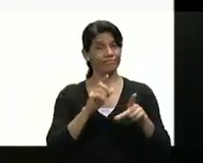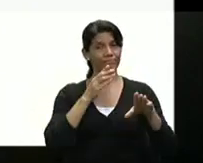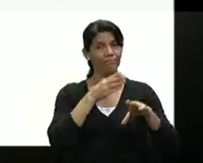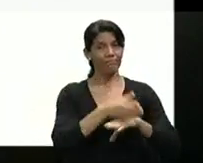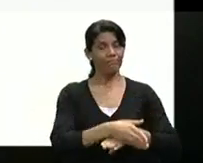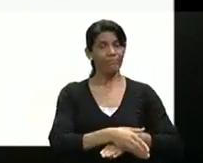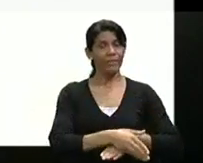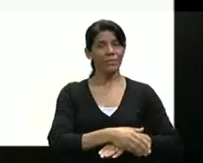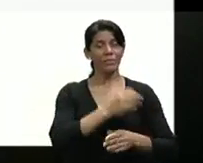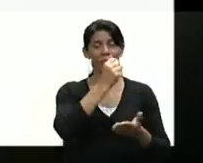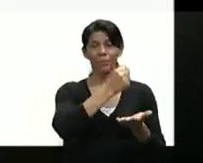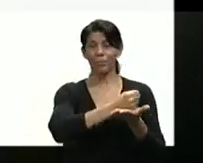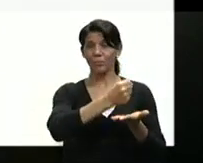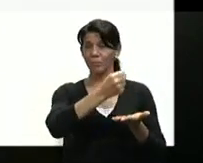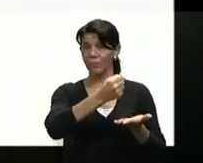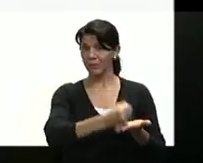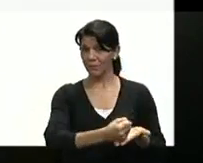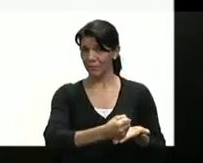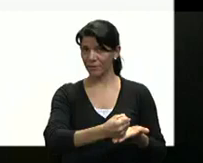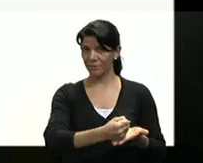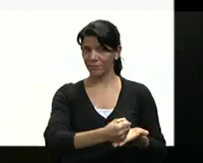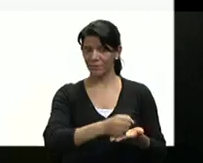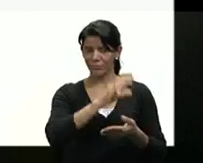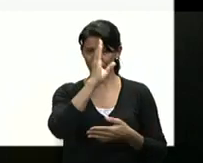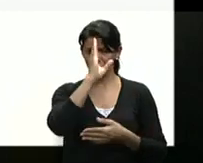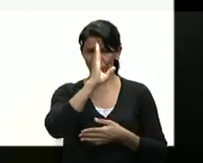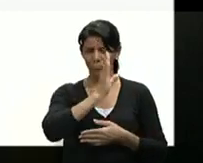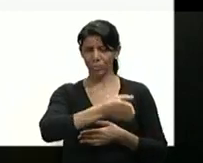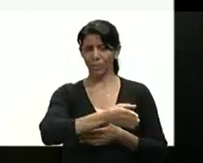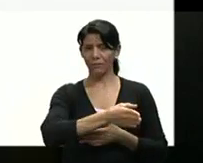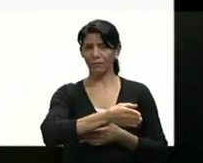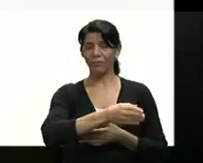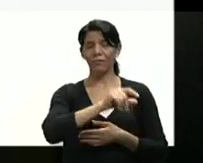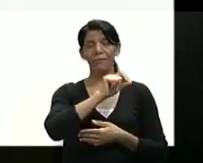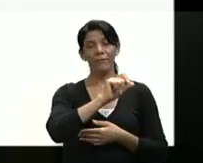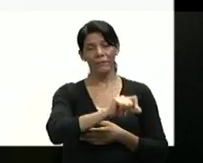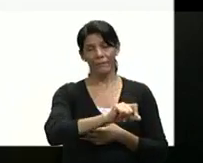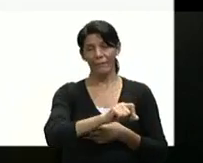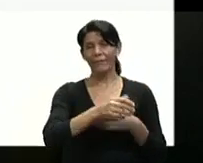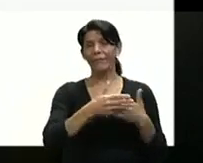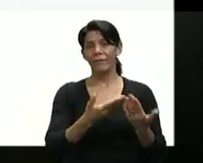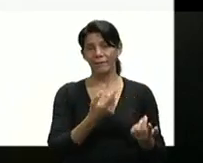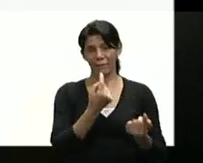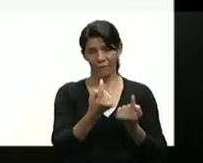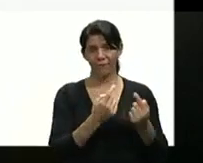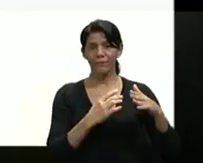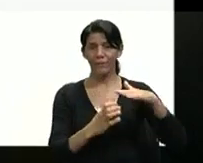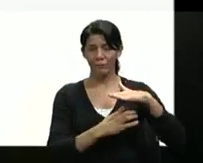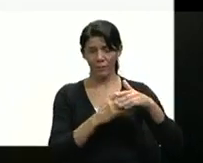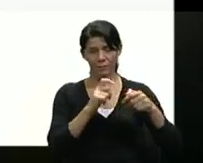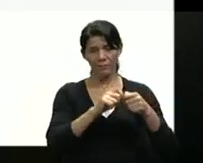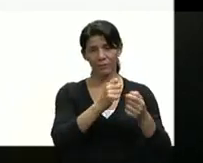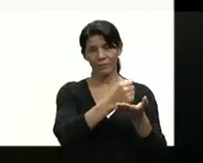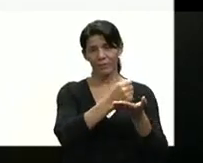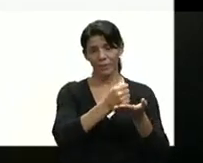de contratação direta, que aí vai se dar